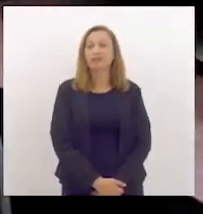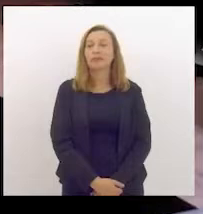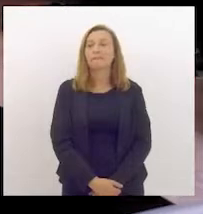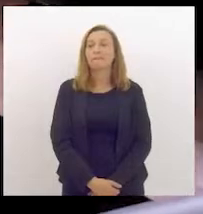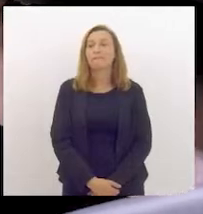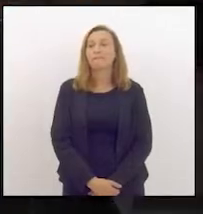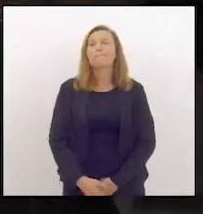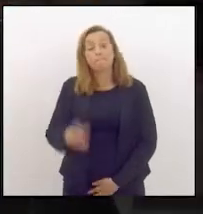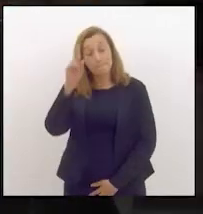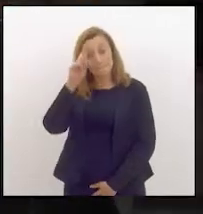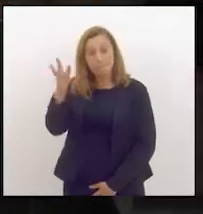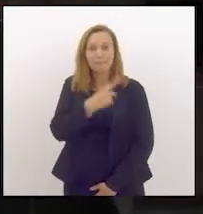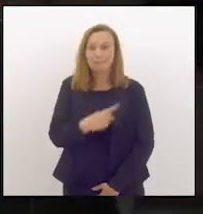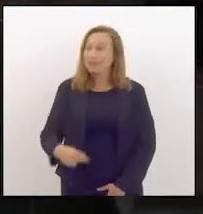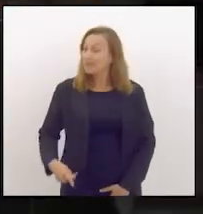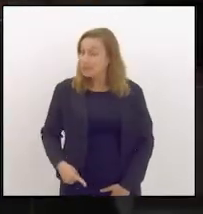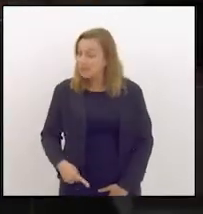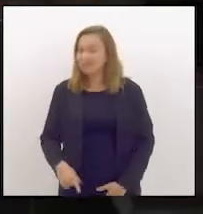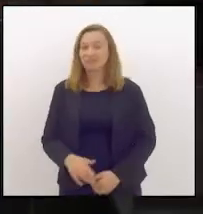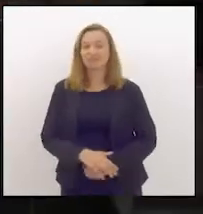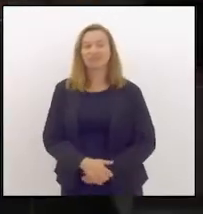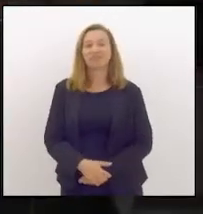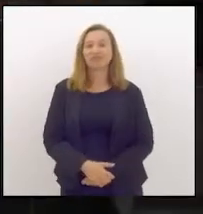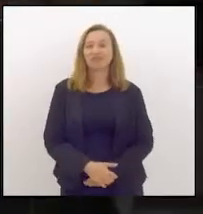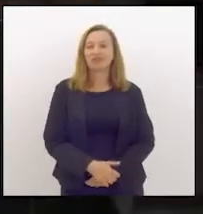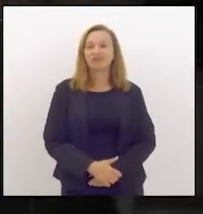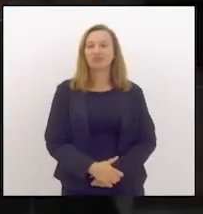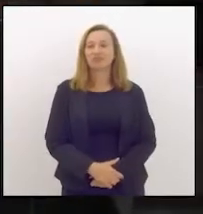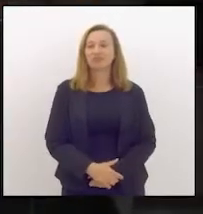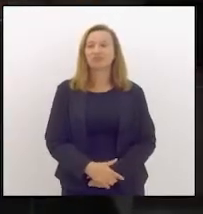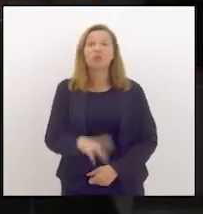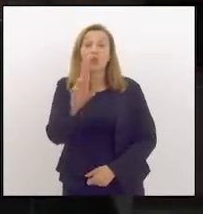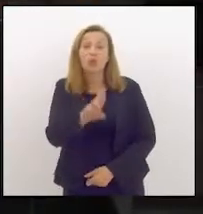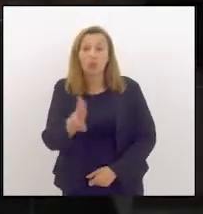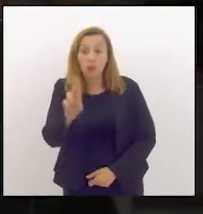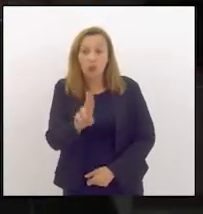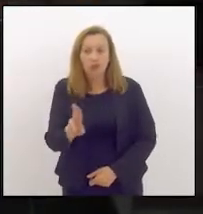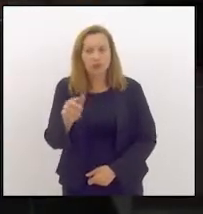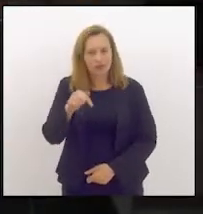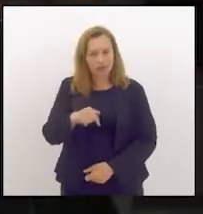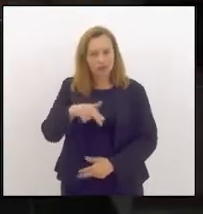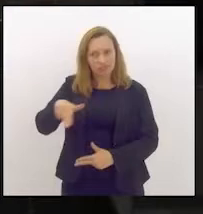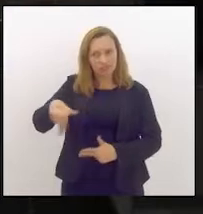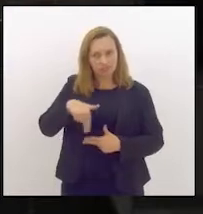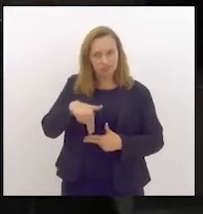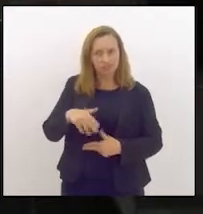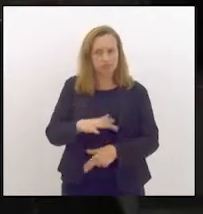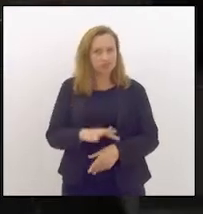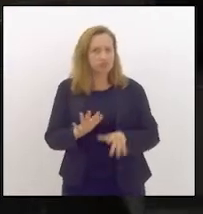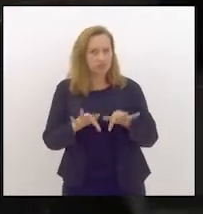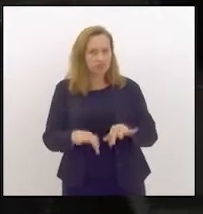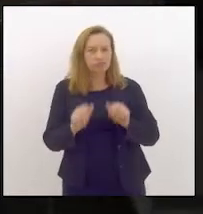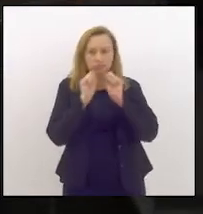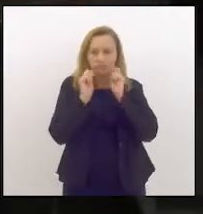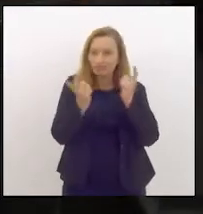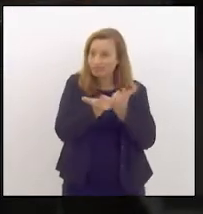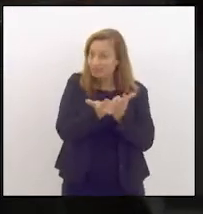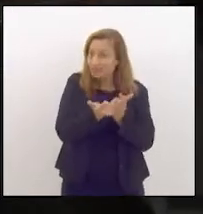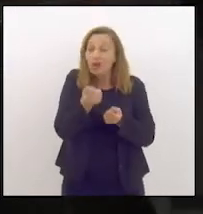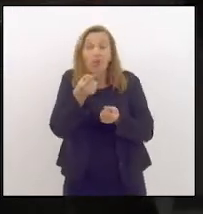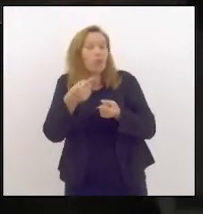a senhora presidenta faço uso aqui do expediente final da Assembleia Legislativa